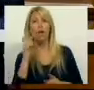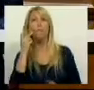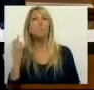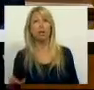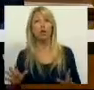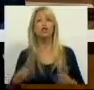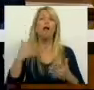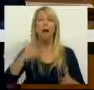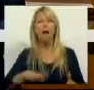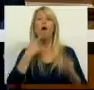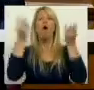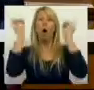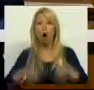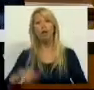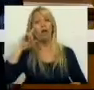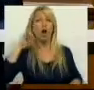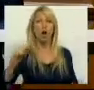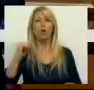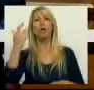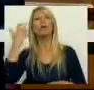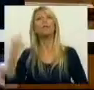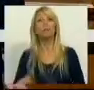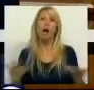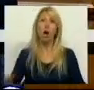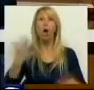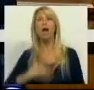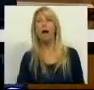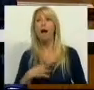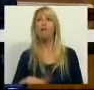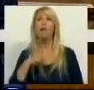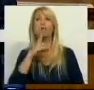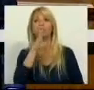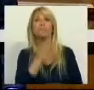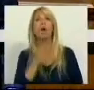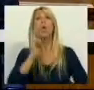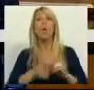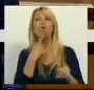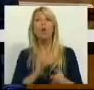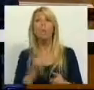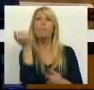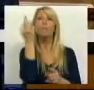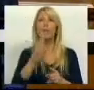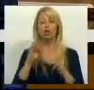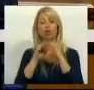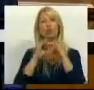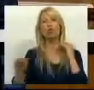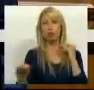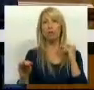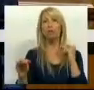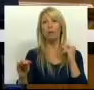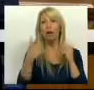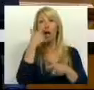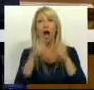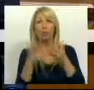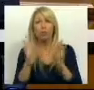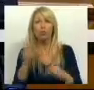em atacar novamente os reformados. Pretende agora aplicar aquilo a que chama a taxa de sustentabilidade às pessoas que já